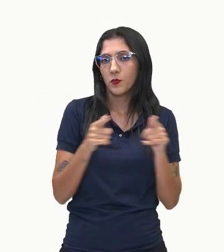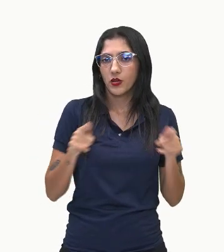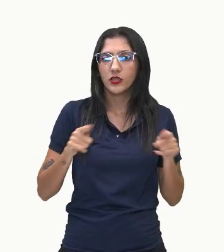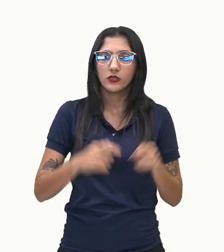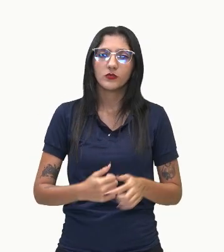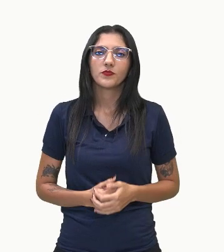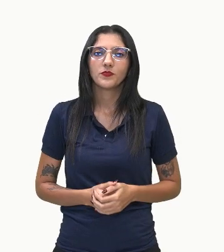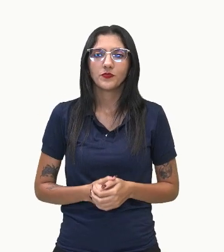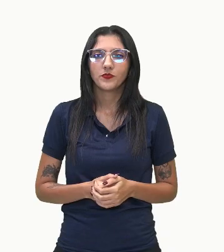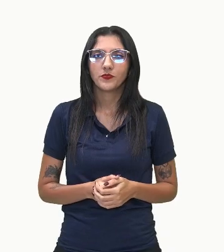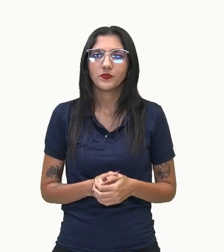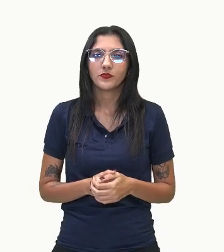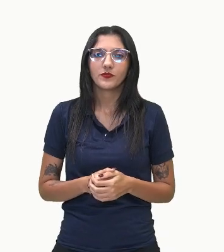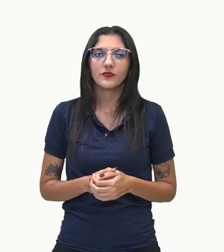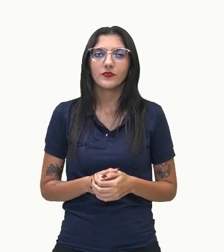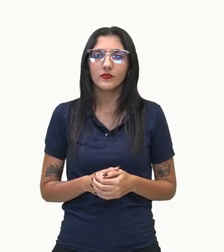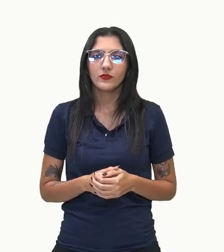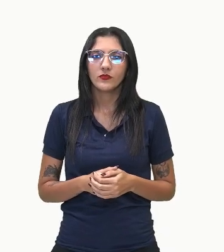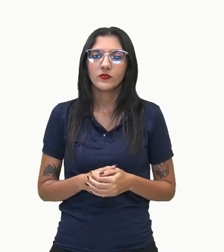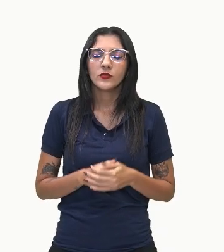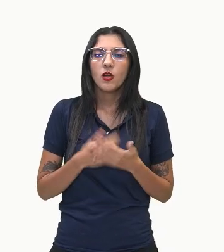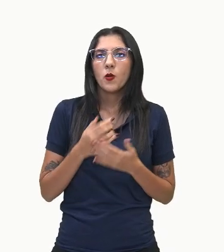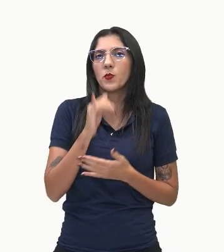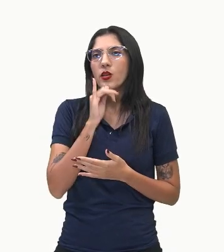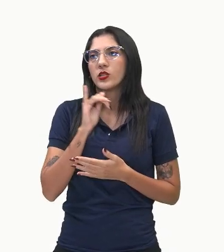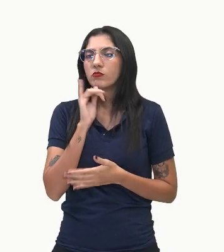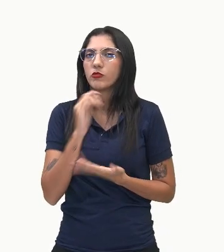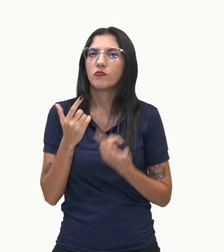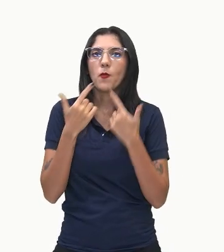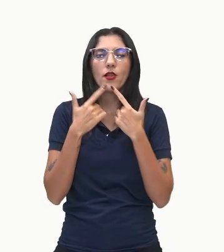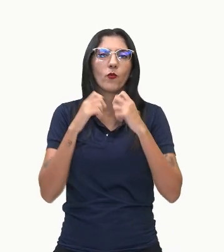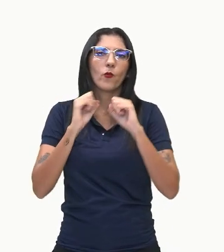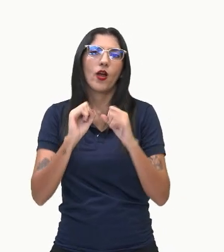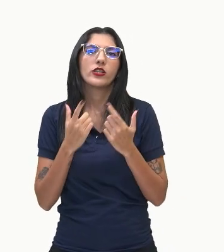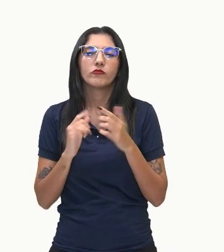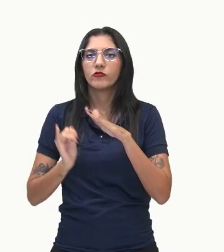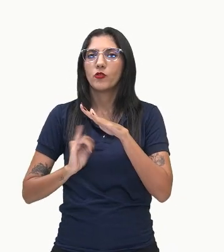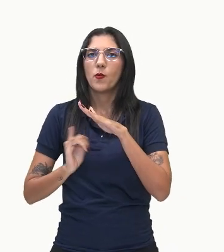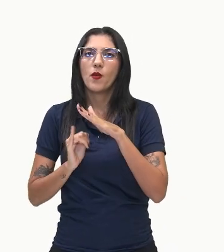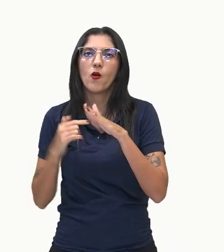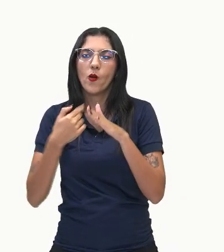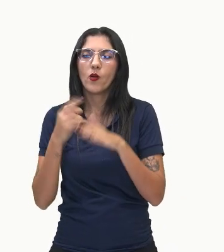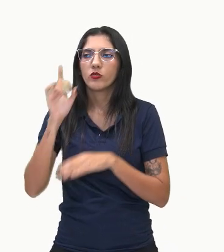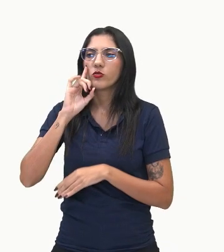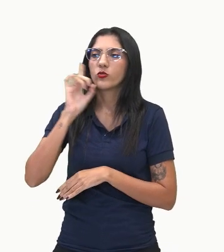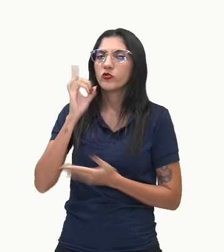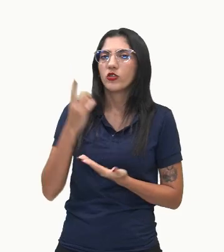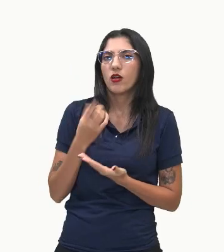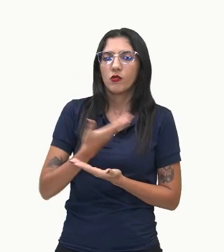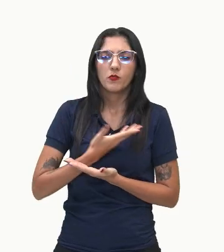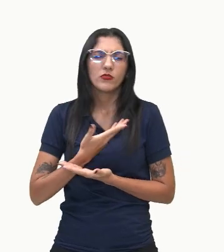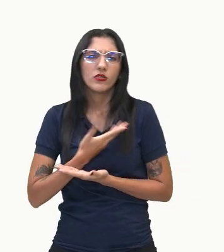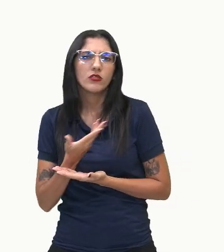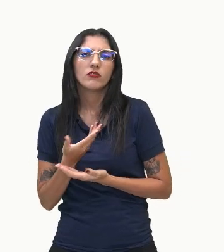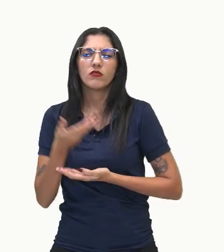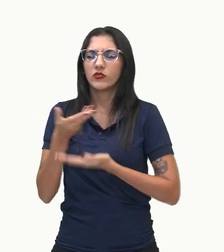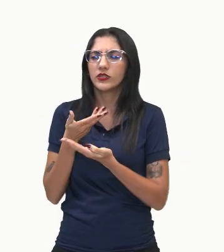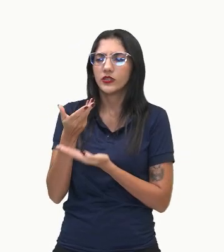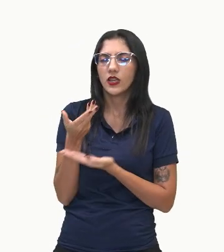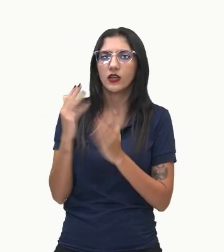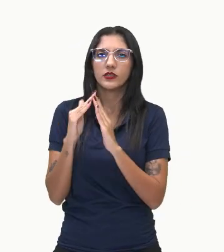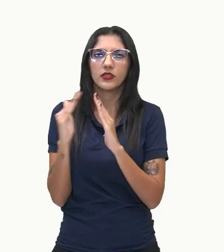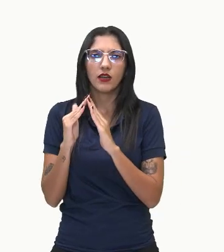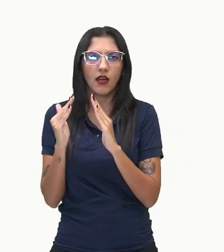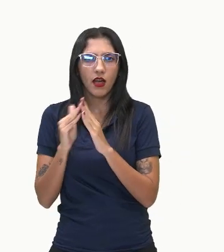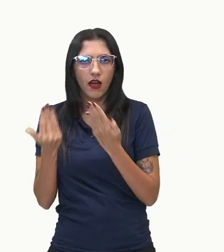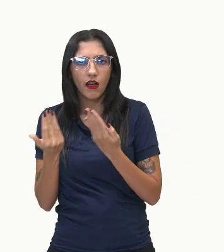uso uma linguagem coloquial, uma linguagem do dia a dia, quando eu estou com um colega, quando eu estou em casa, quando eu